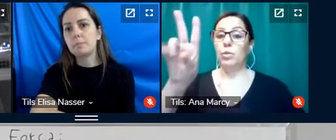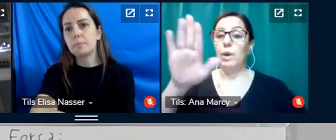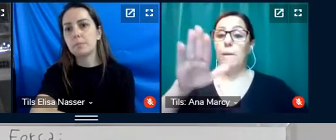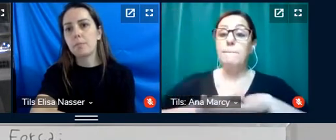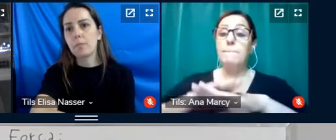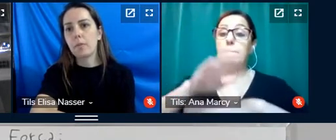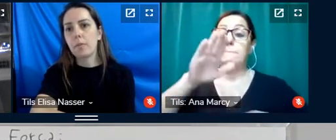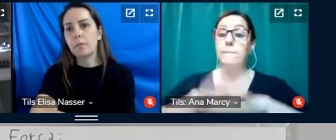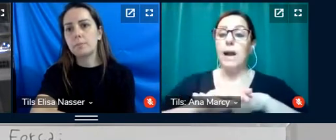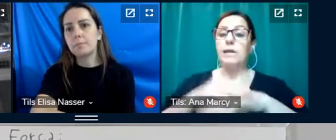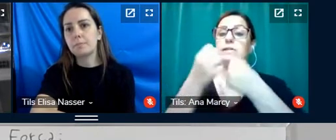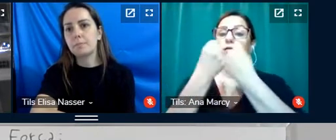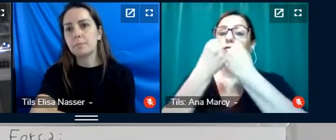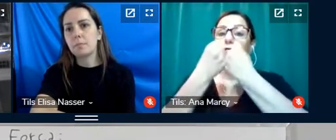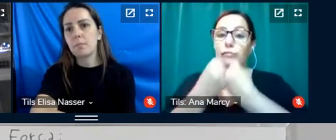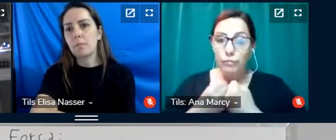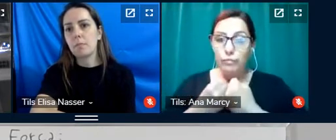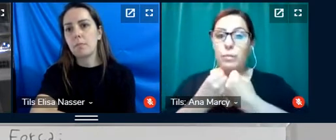o carro com